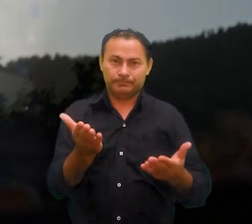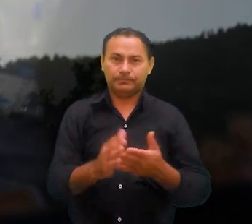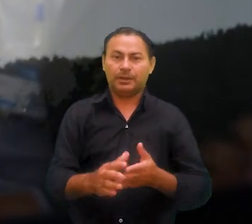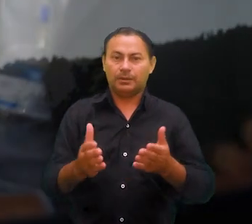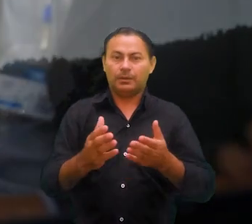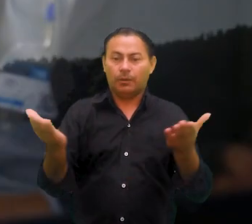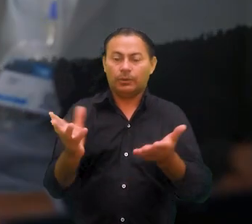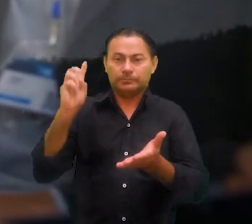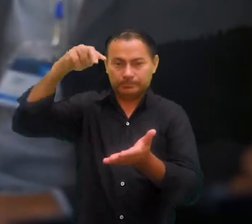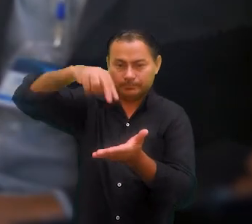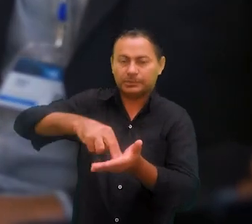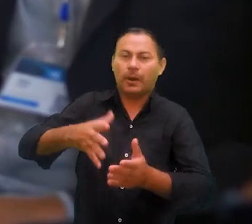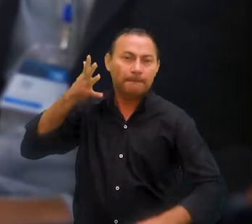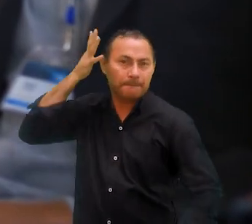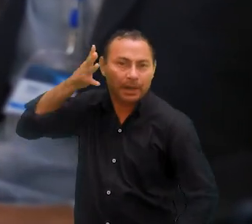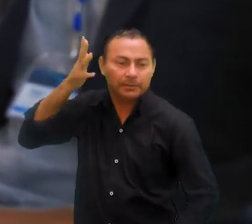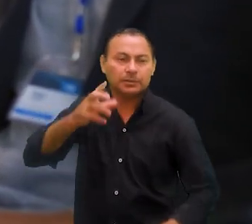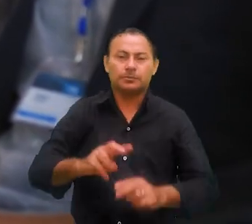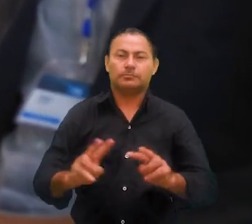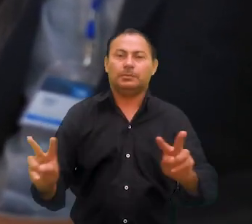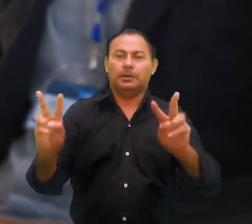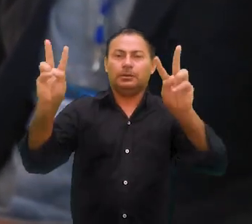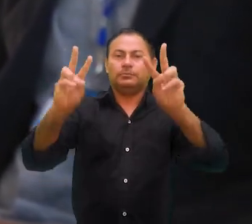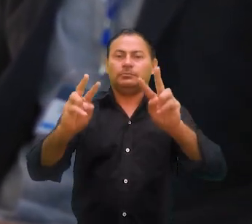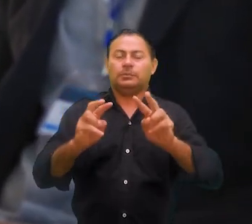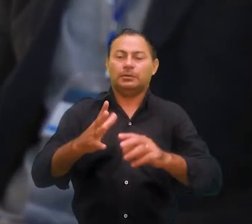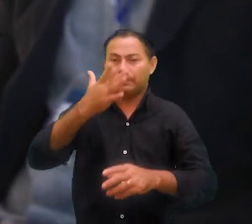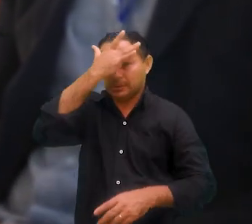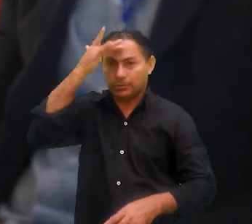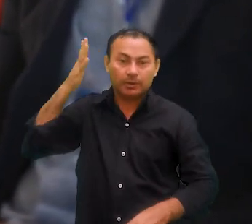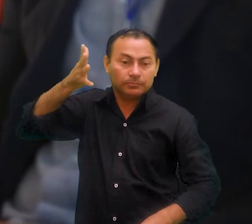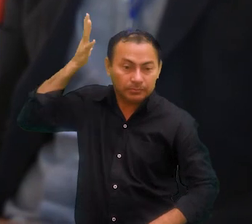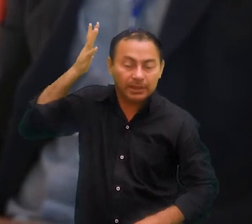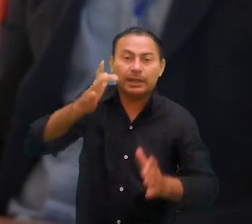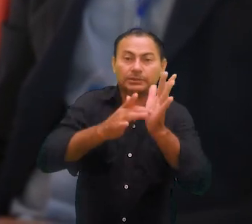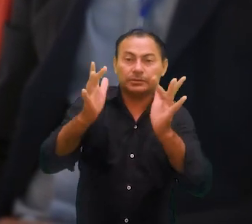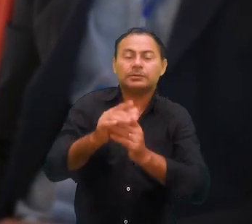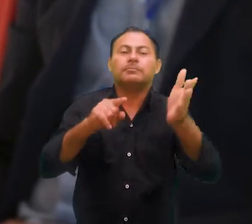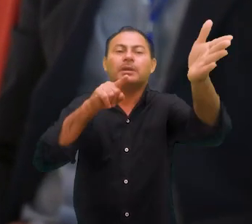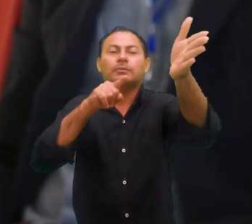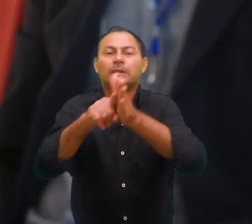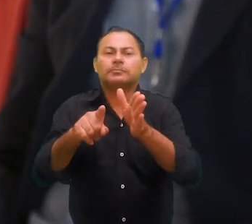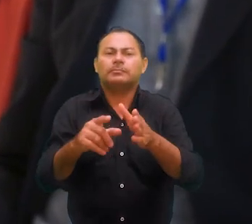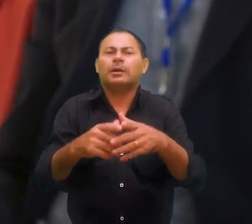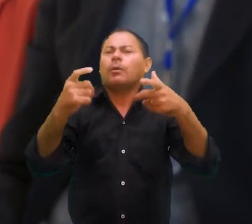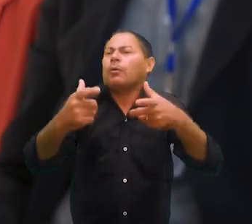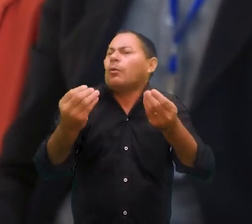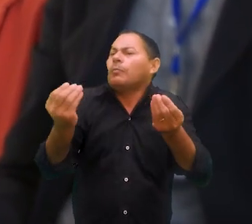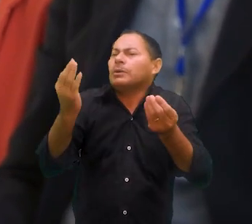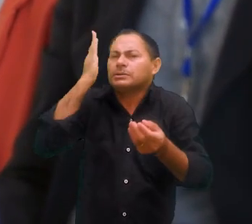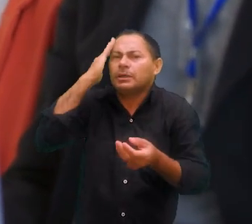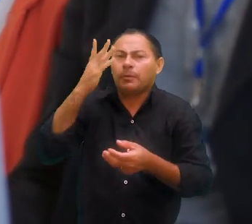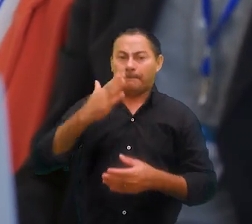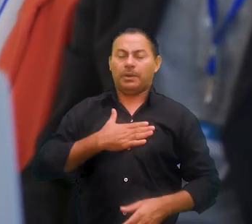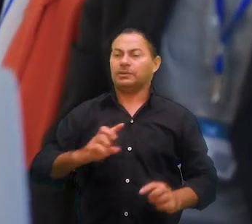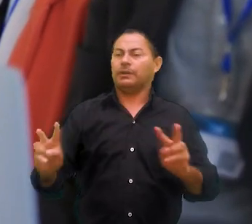coração. Se hoje participássemos de uma palestra sobre valores, cujo palestrante fosse Jesus, e perguntássemos: